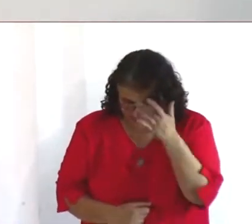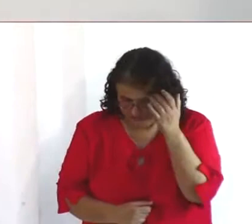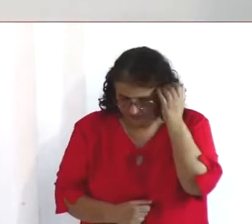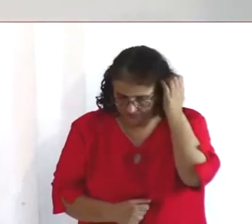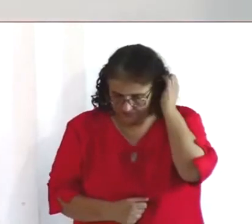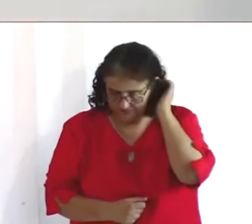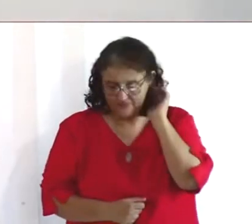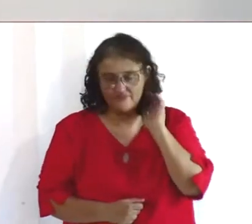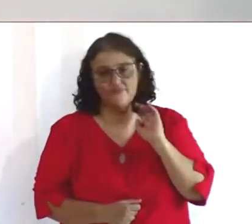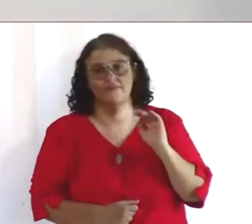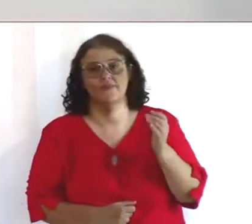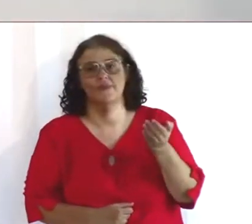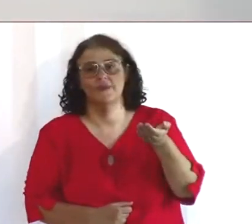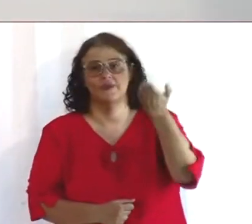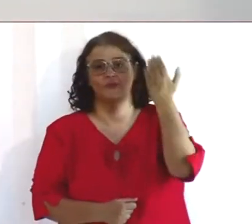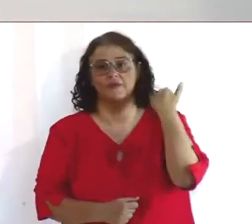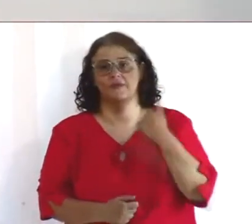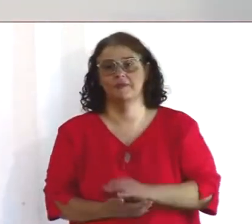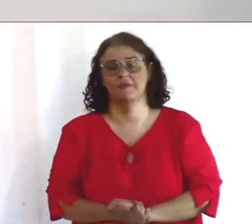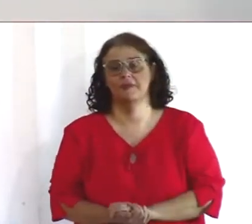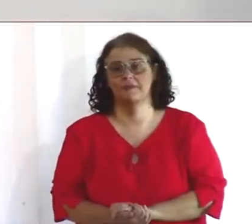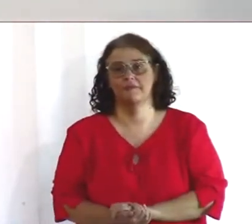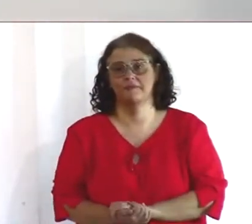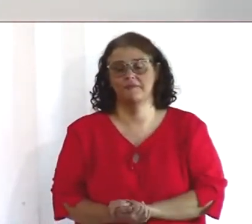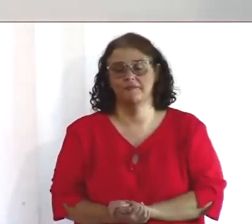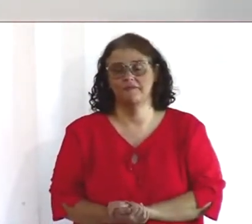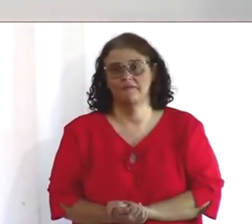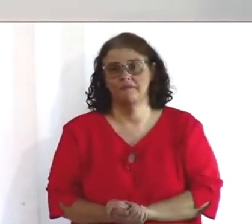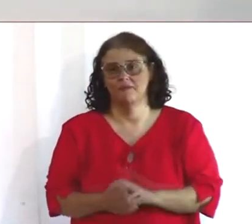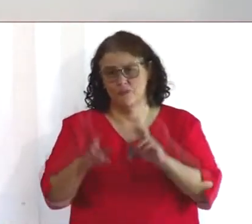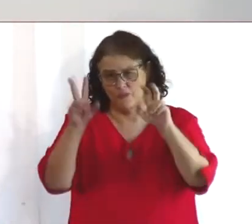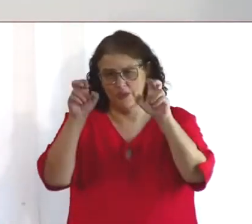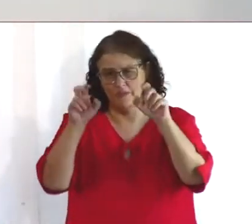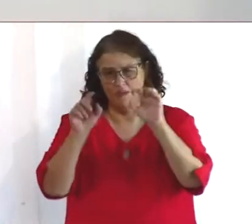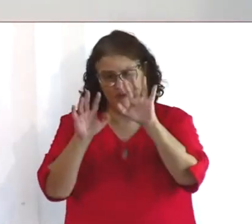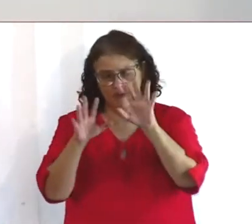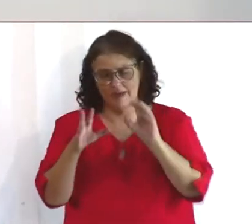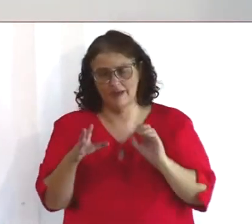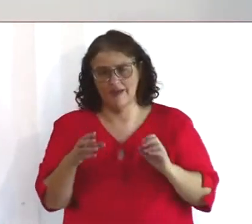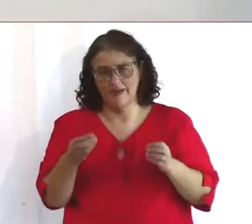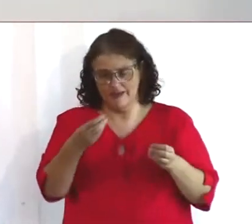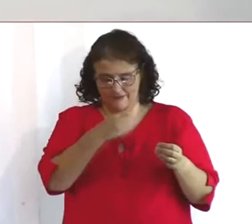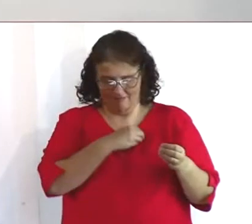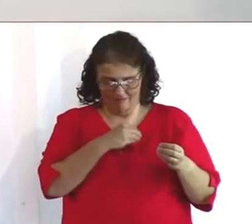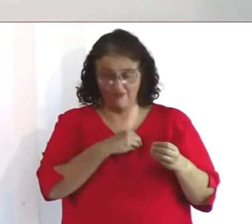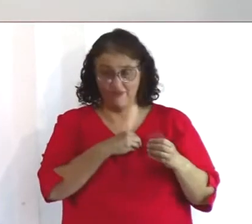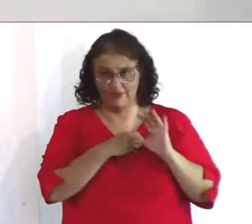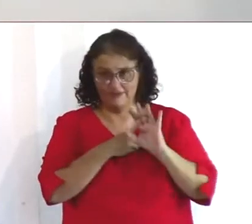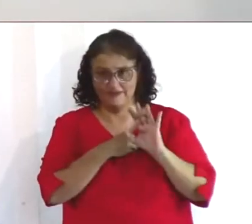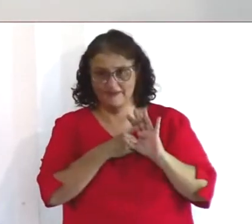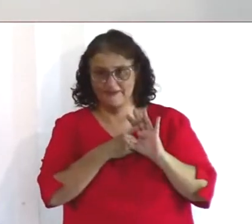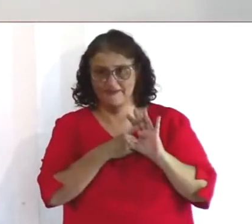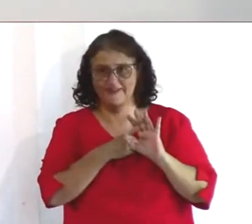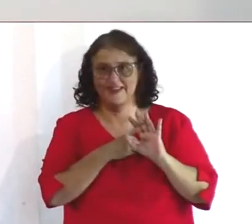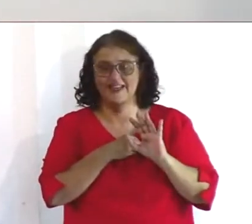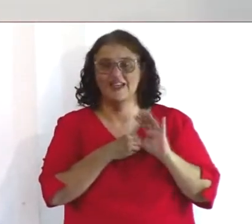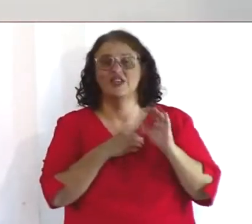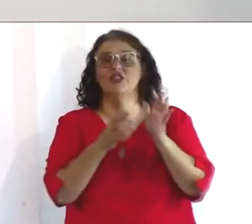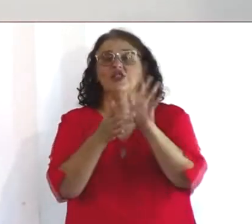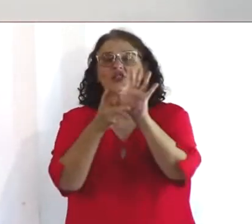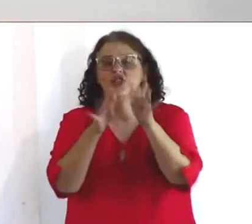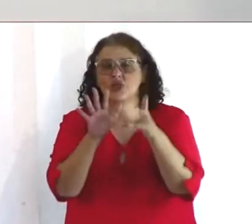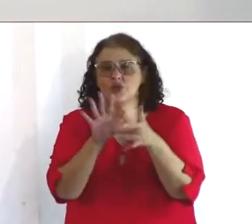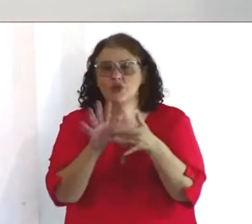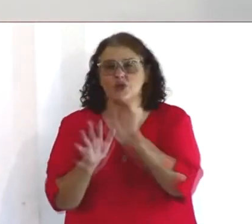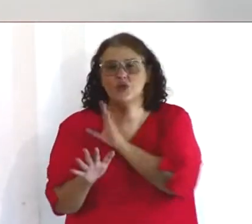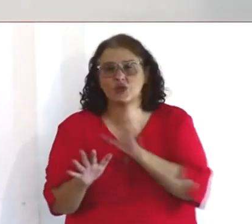Nós vamos voltar na aplicação a esse tema, mas eu gostaria que isso ficasse no seu coração. Jesus Cristo, o Santo de